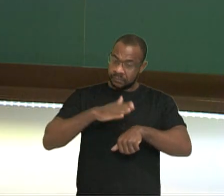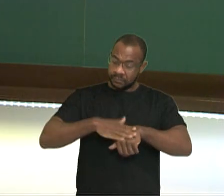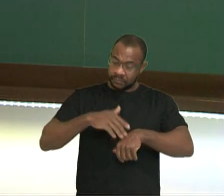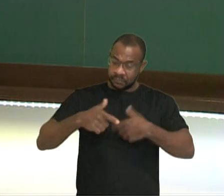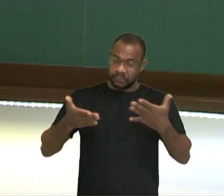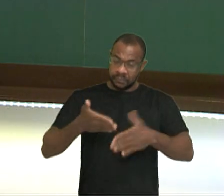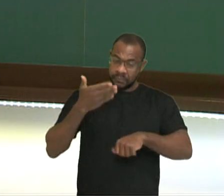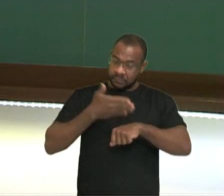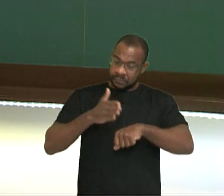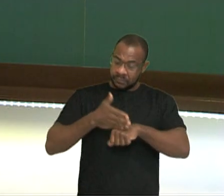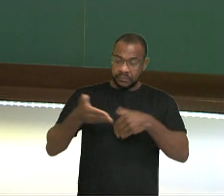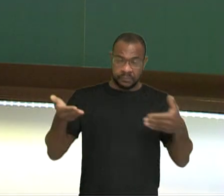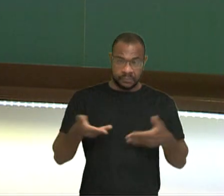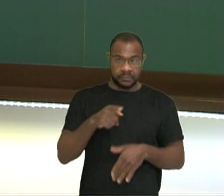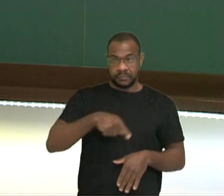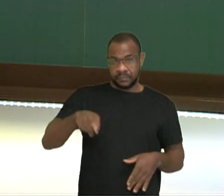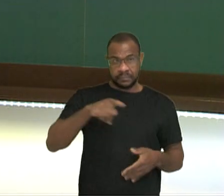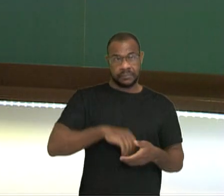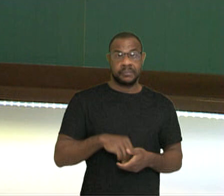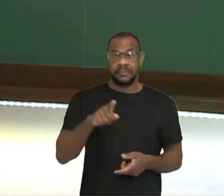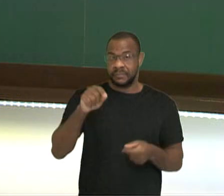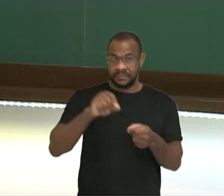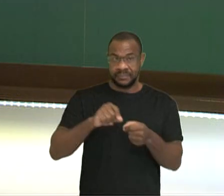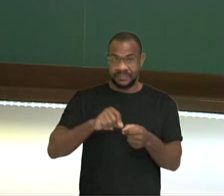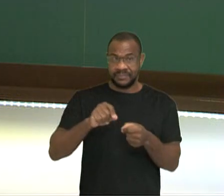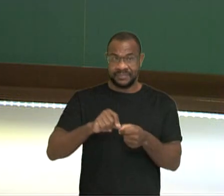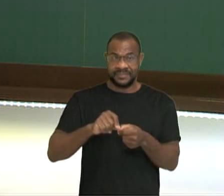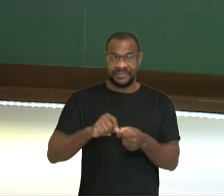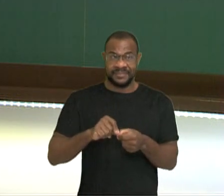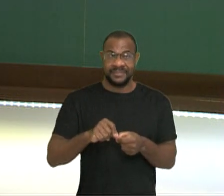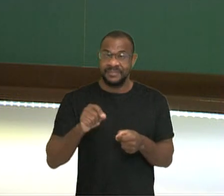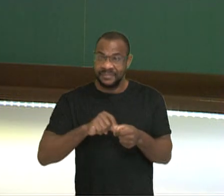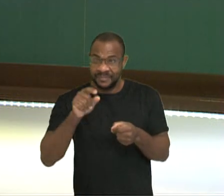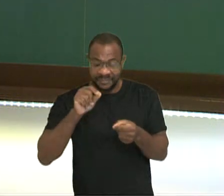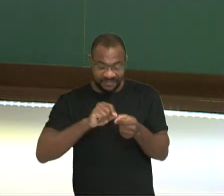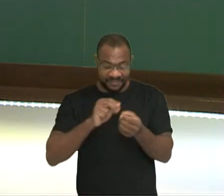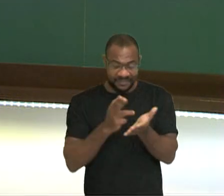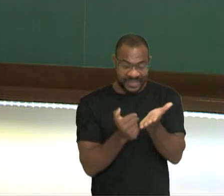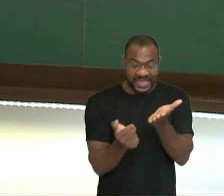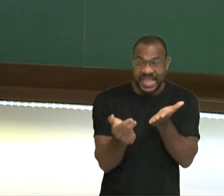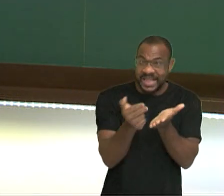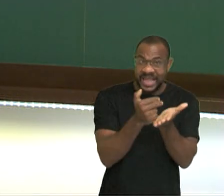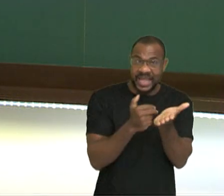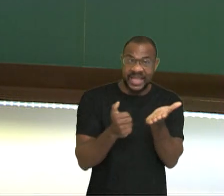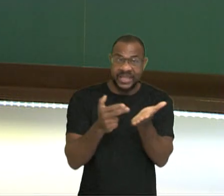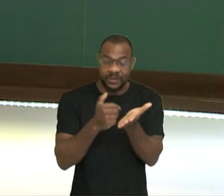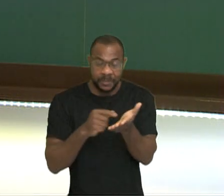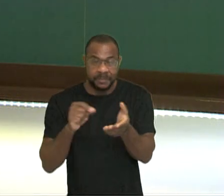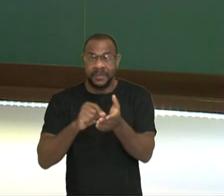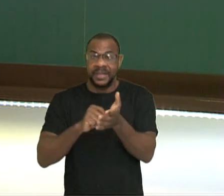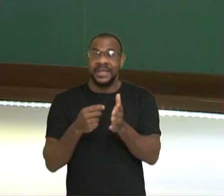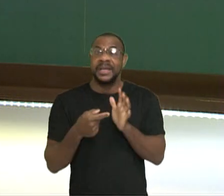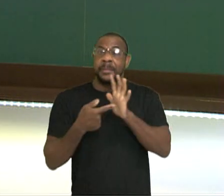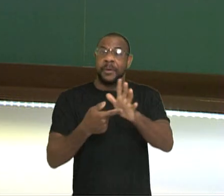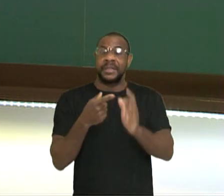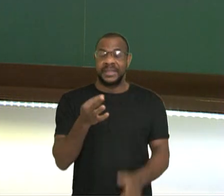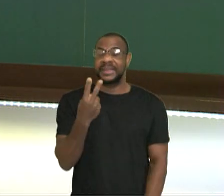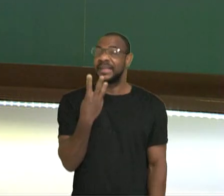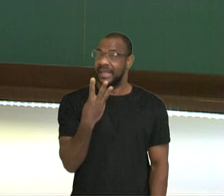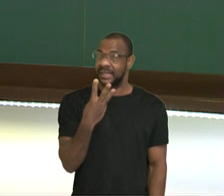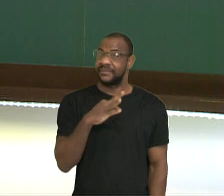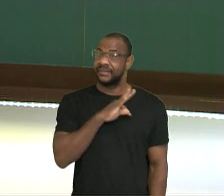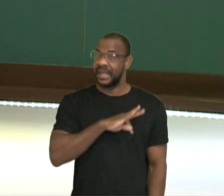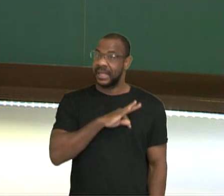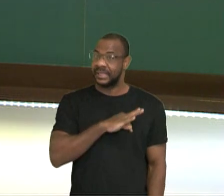aprenderam na aula, né? Então, crie um desenho para representar três técnicas circense do circo brasileiro que a gente viu aqui